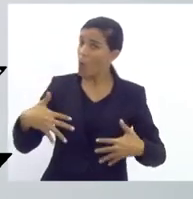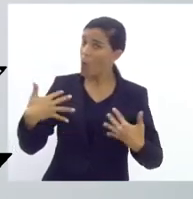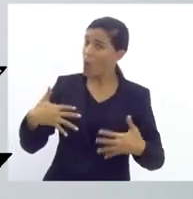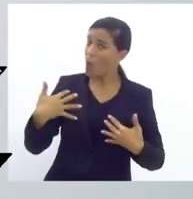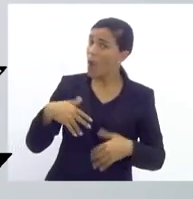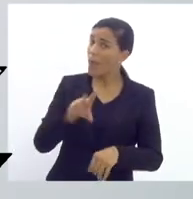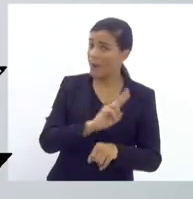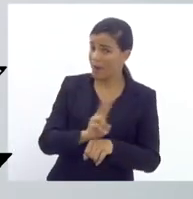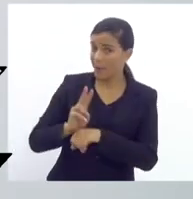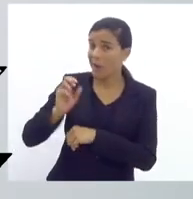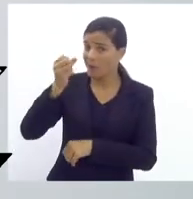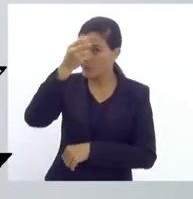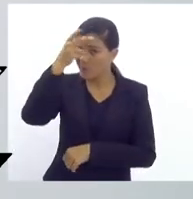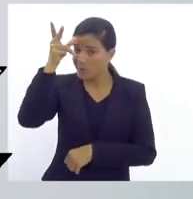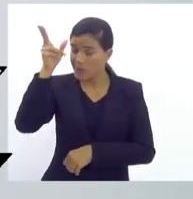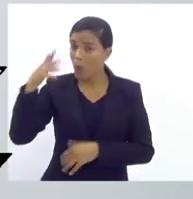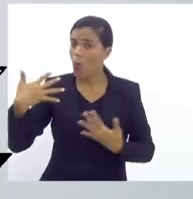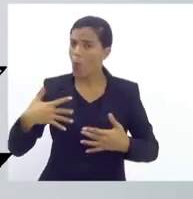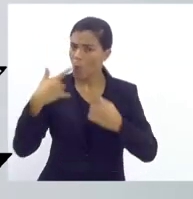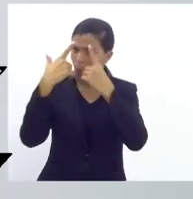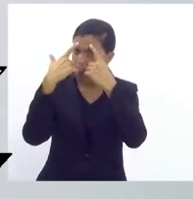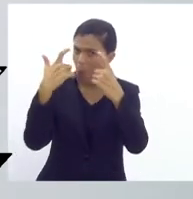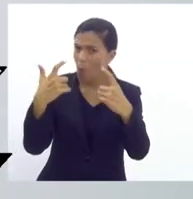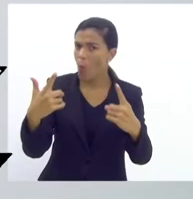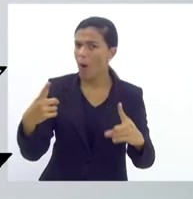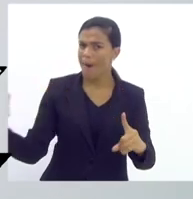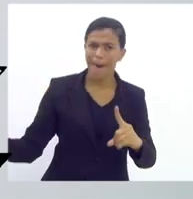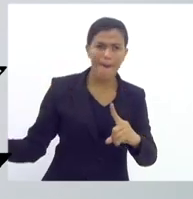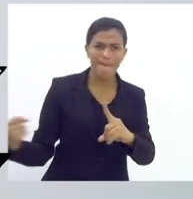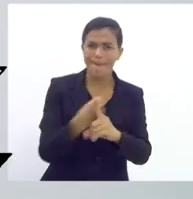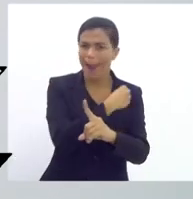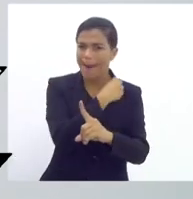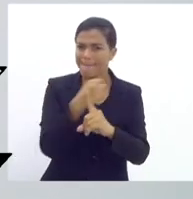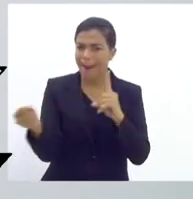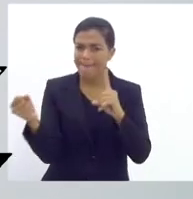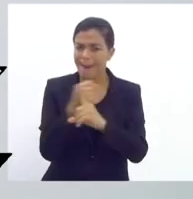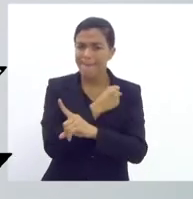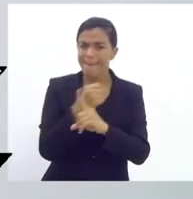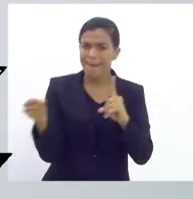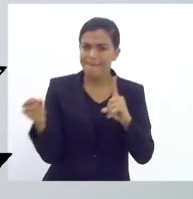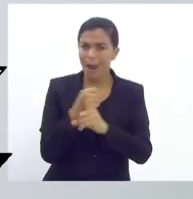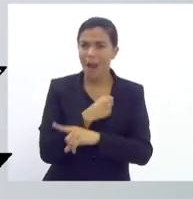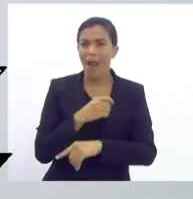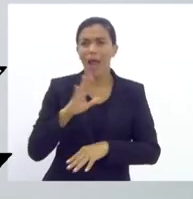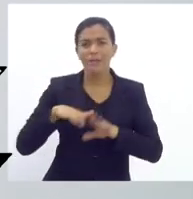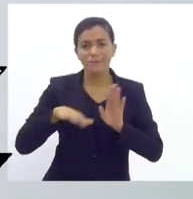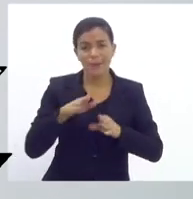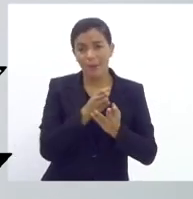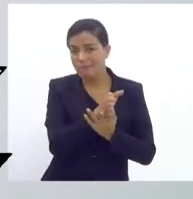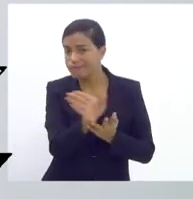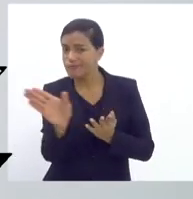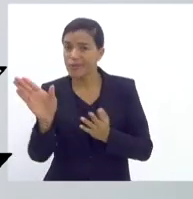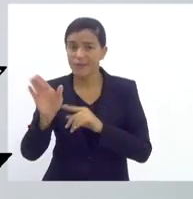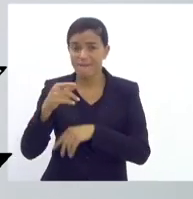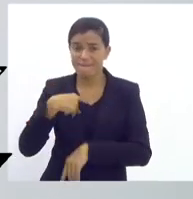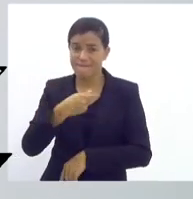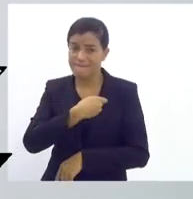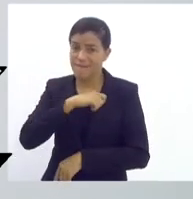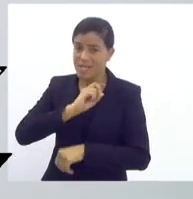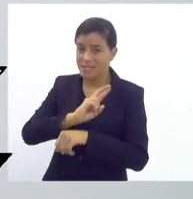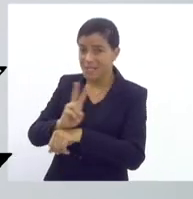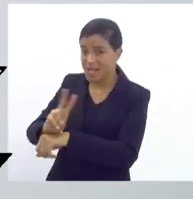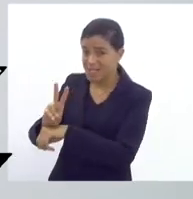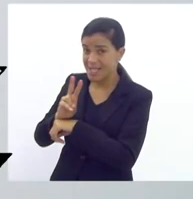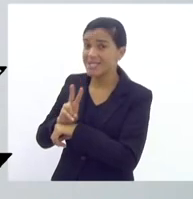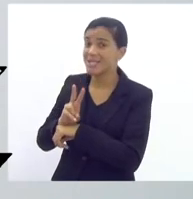municipal é cada vez mais agressiva no seu atuar inclusive fazendo desvio de finalidade ao fazer a fiscalização dos